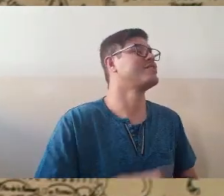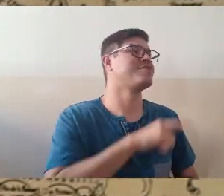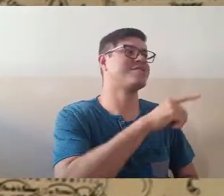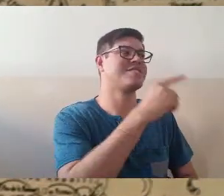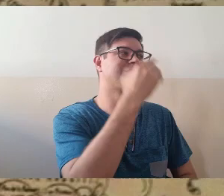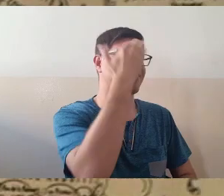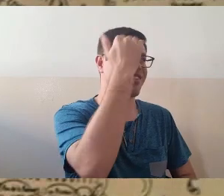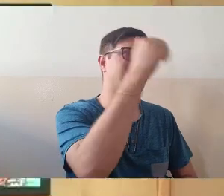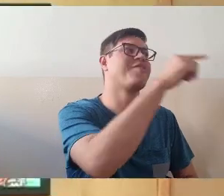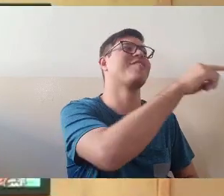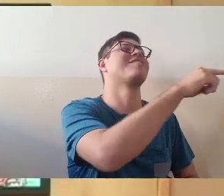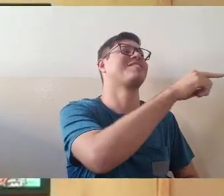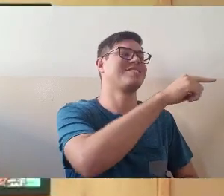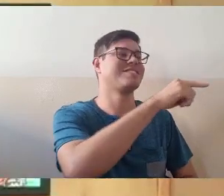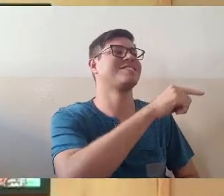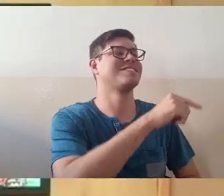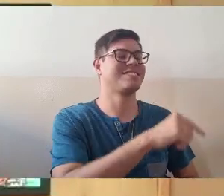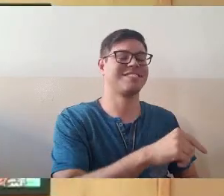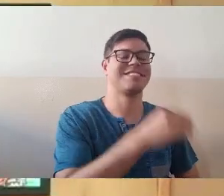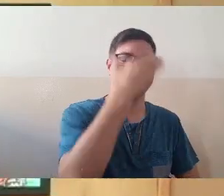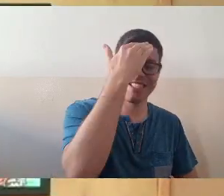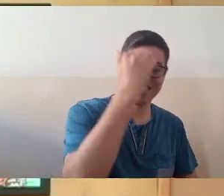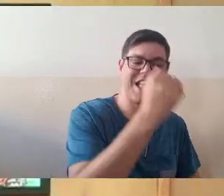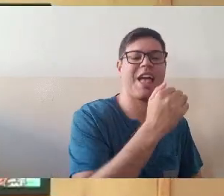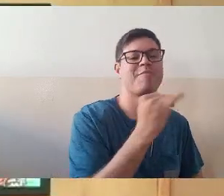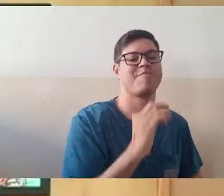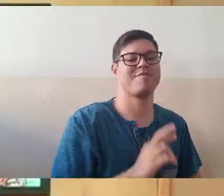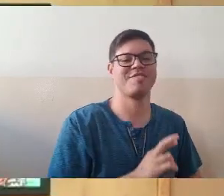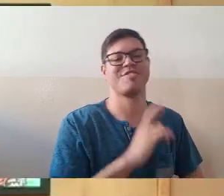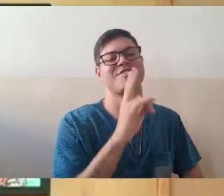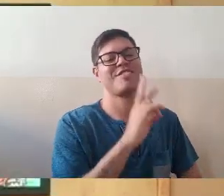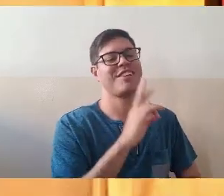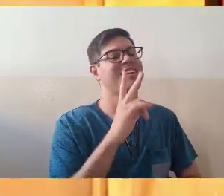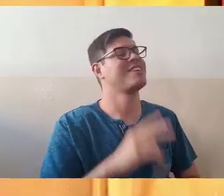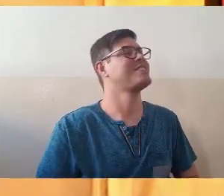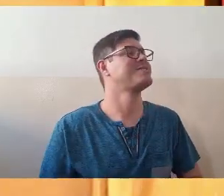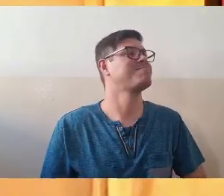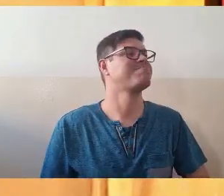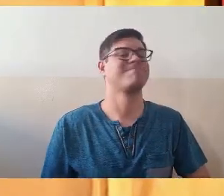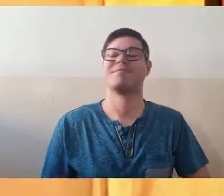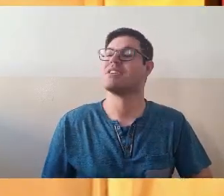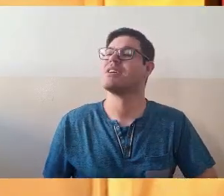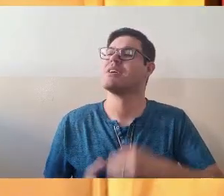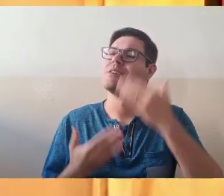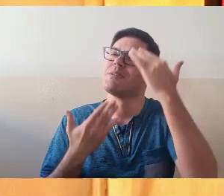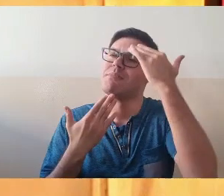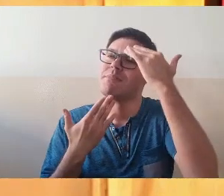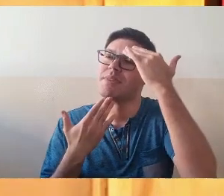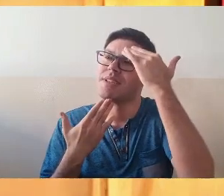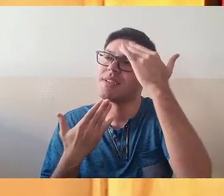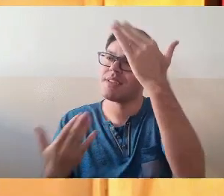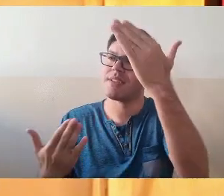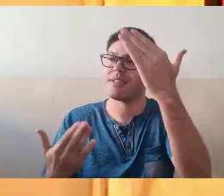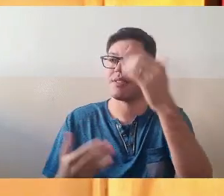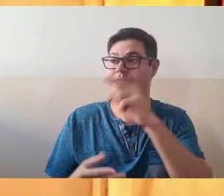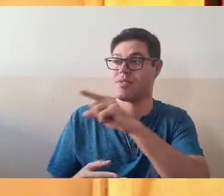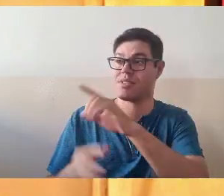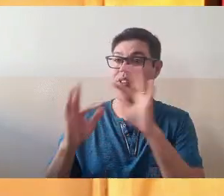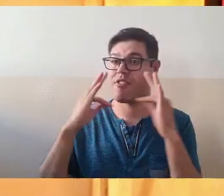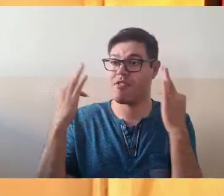vai. Mas tá aí, né? Estou aqui. Fredo, muito obrigado mesmo. Eu abraço. Que agradeço. E para toda a família